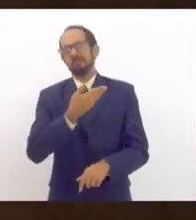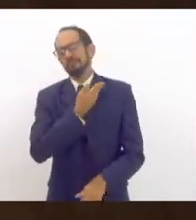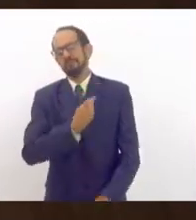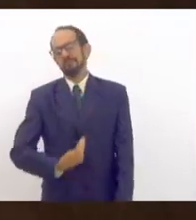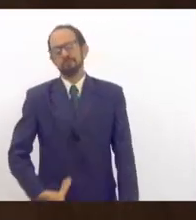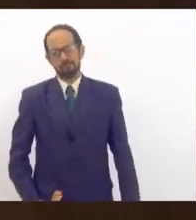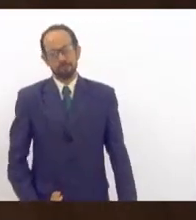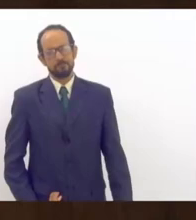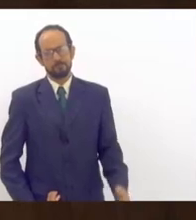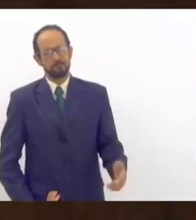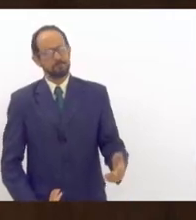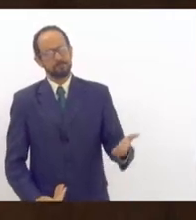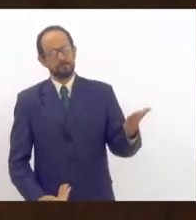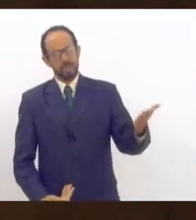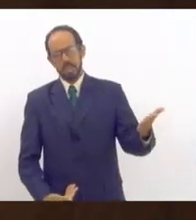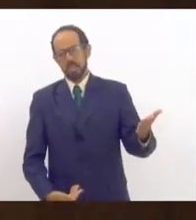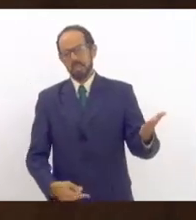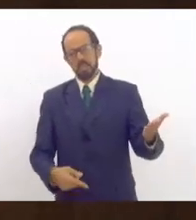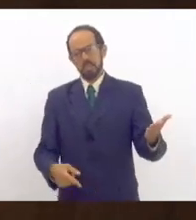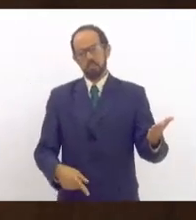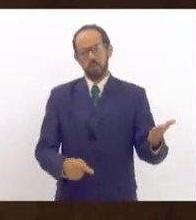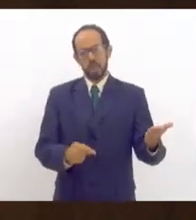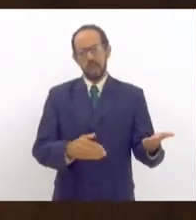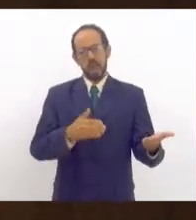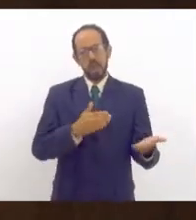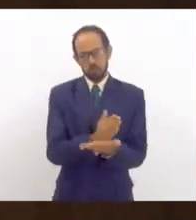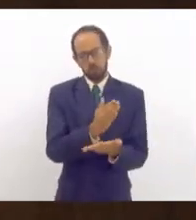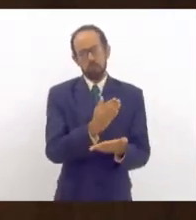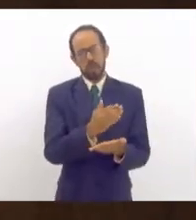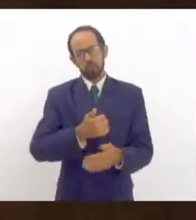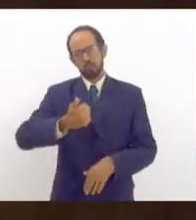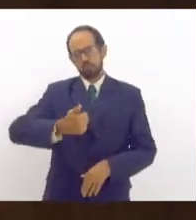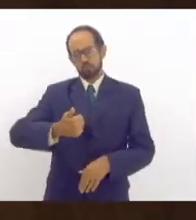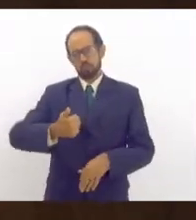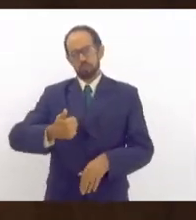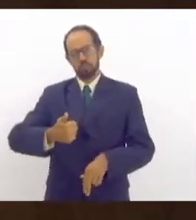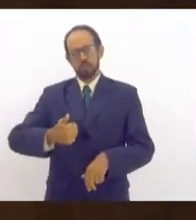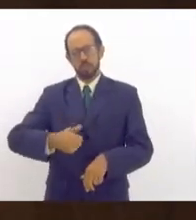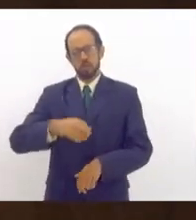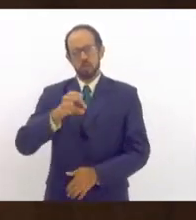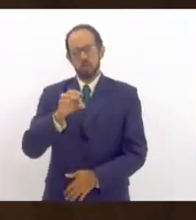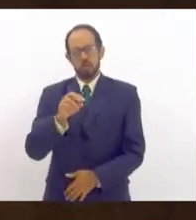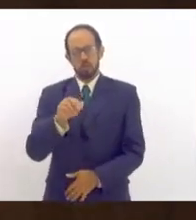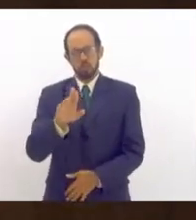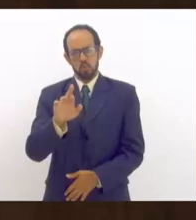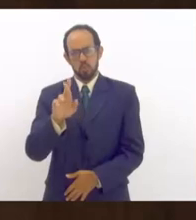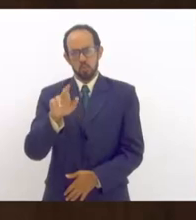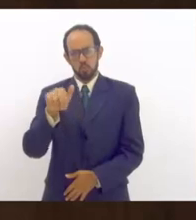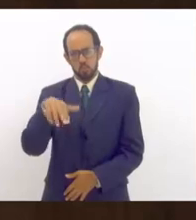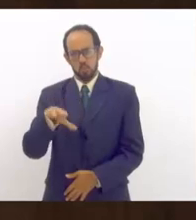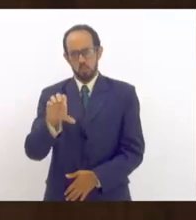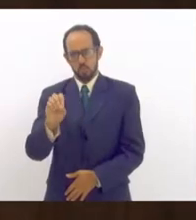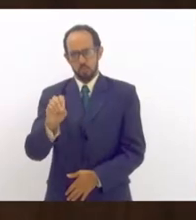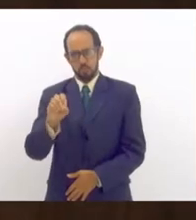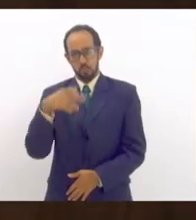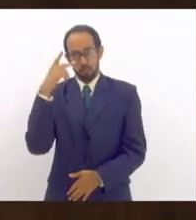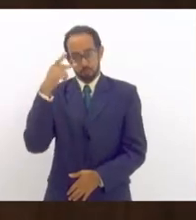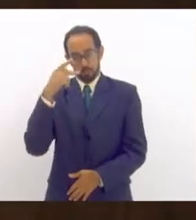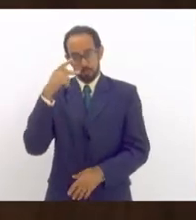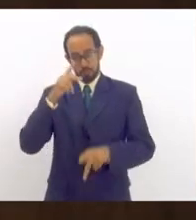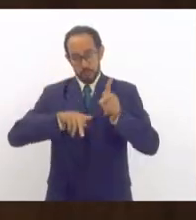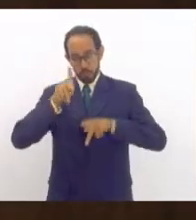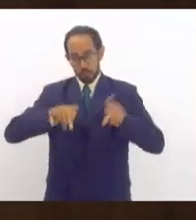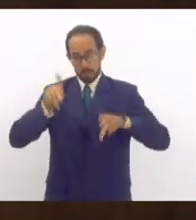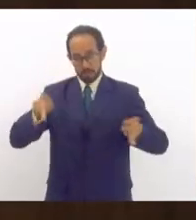foi que foi aprovado no primeiro turno que foi escolhido no primeiro turno e não há